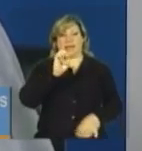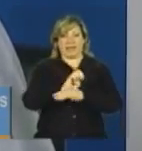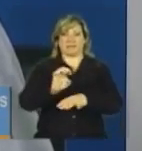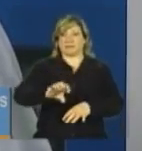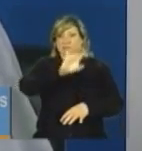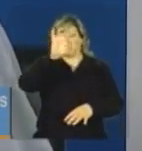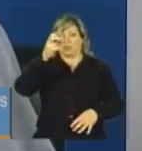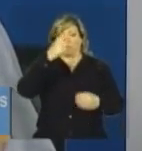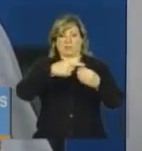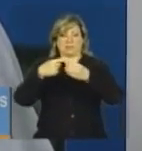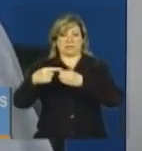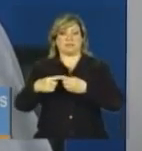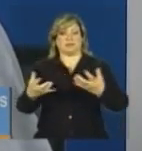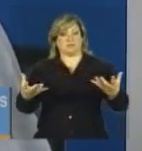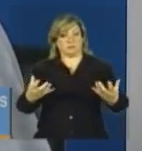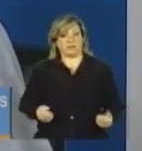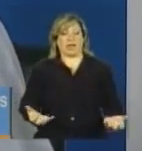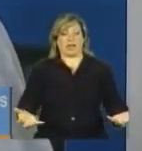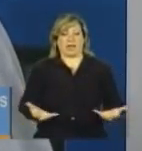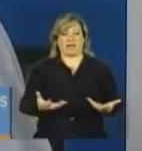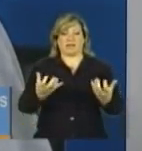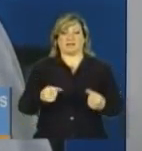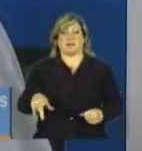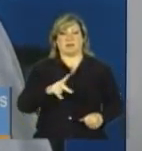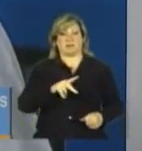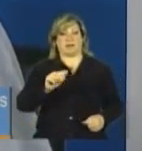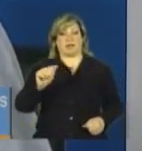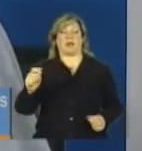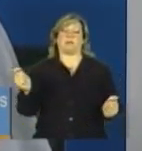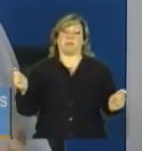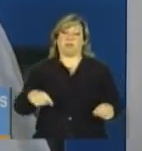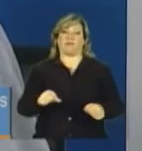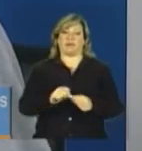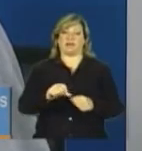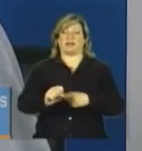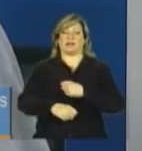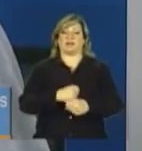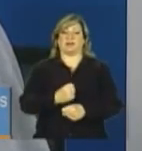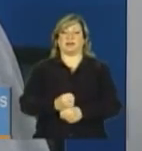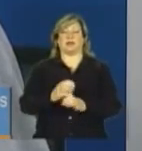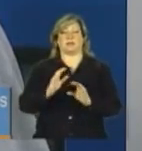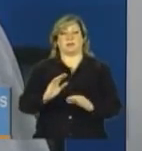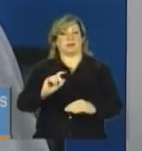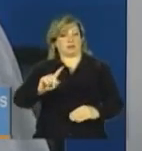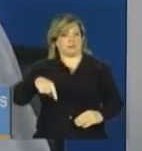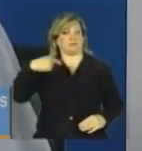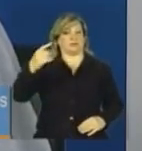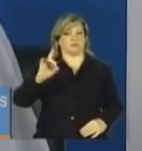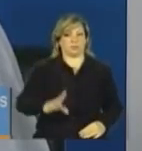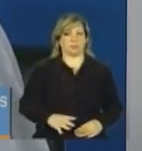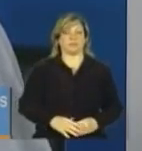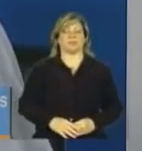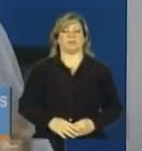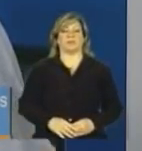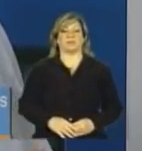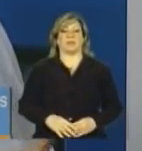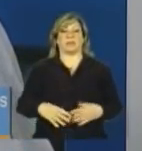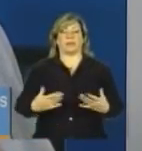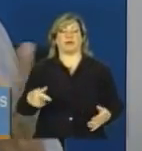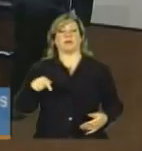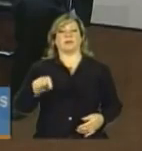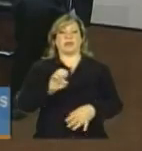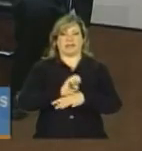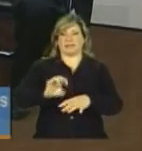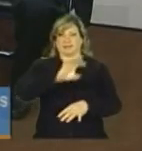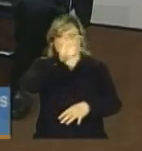interessados, né, em aderir ao PA Tá? Eh, mas isso será a partir de meados do ano que vem e os